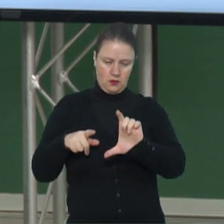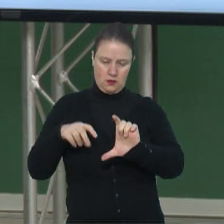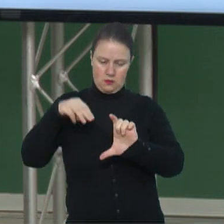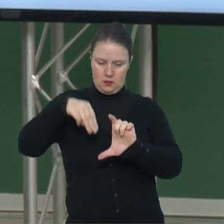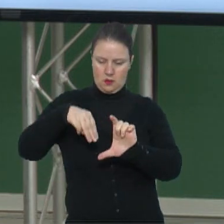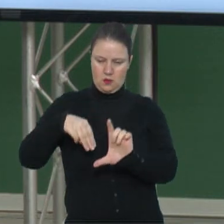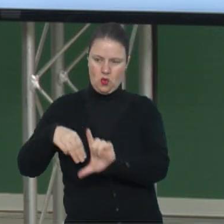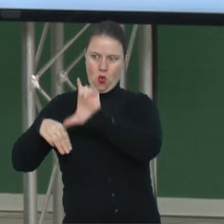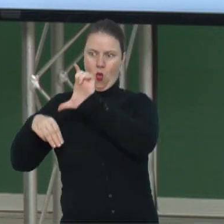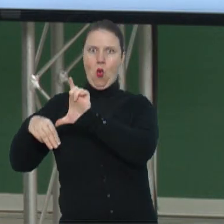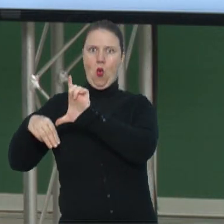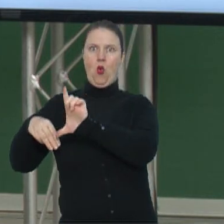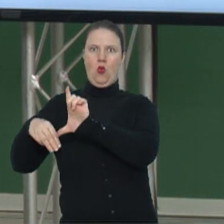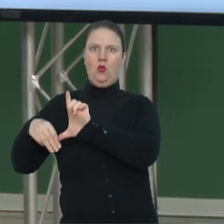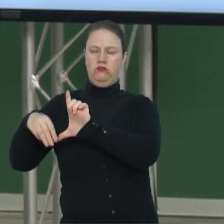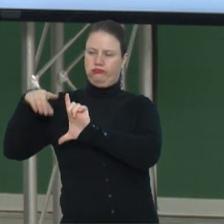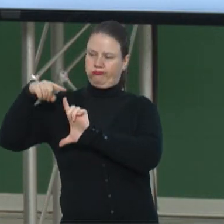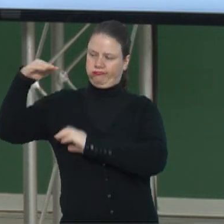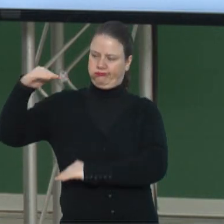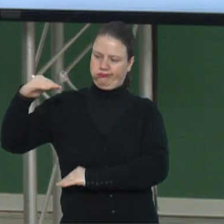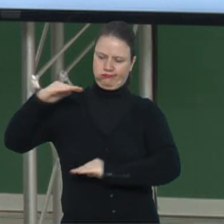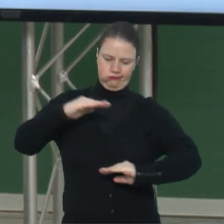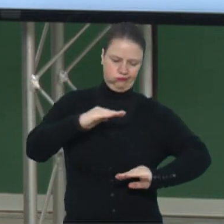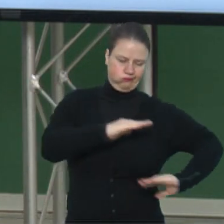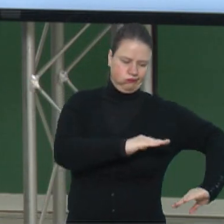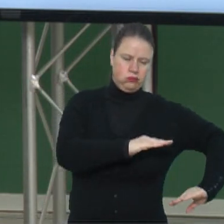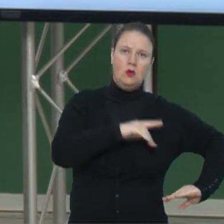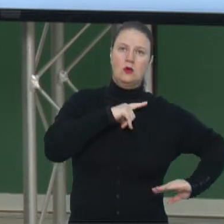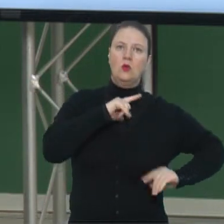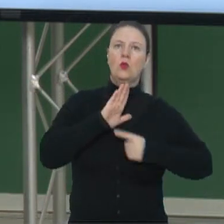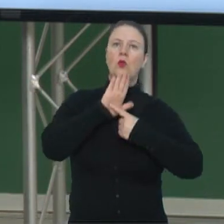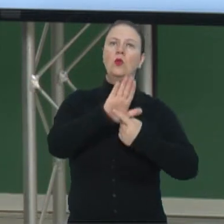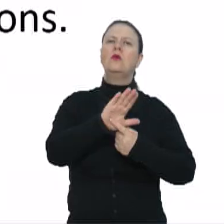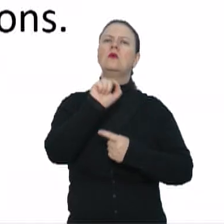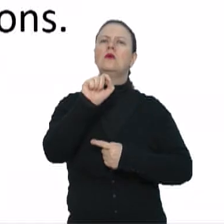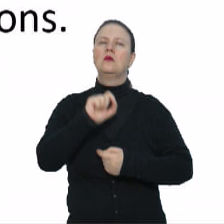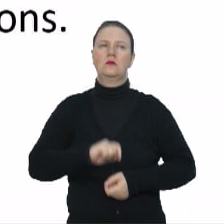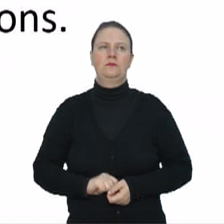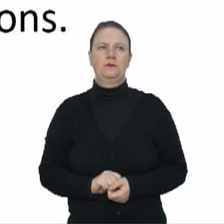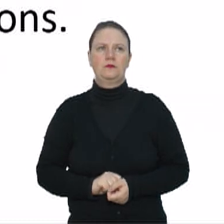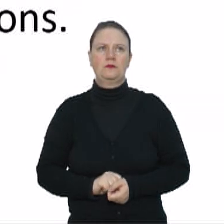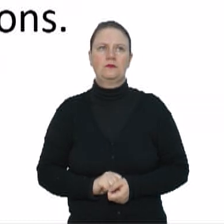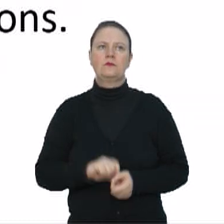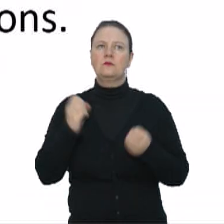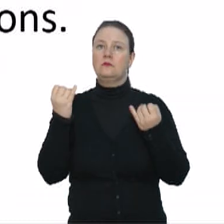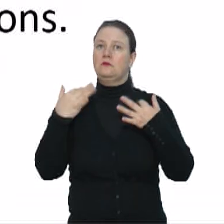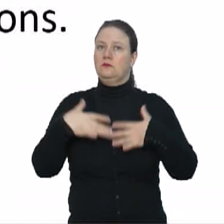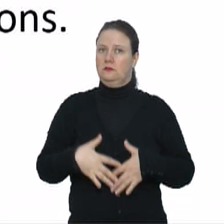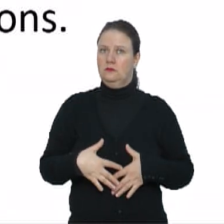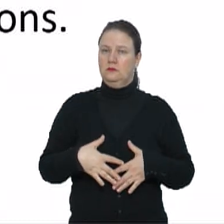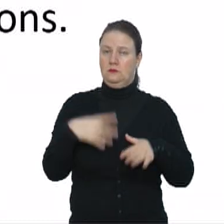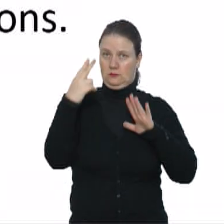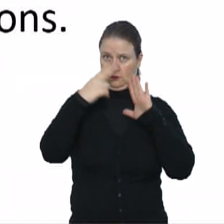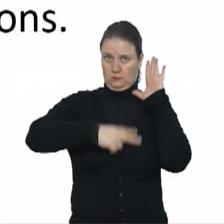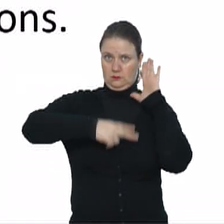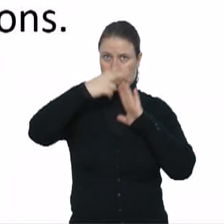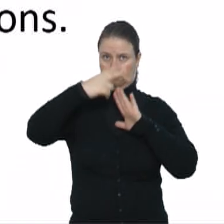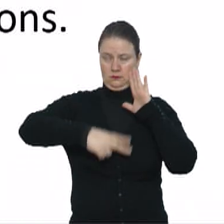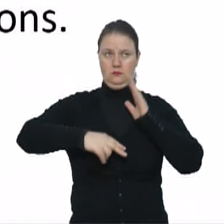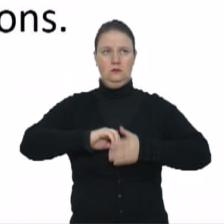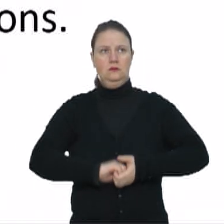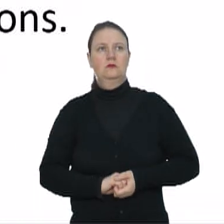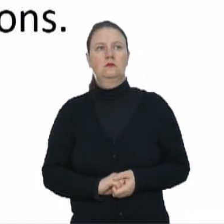grande. E aí, os dizeres ali na propaganda, né, são esses. Portions have grown so has type